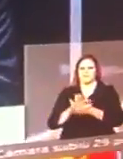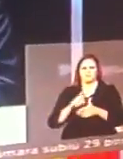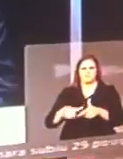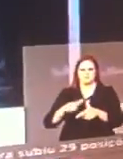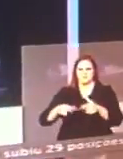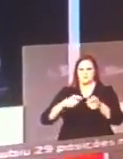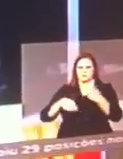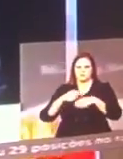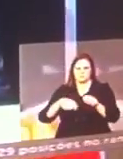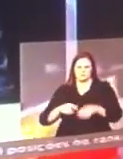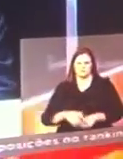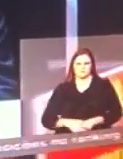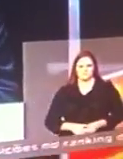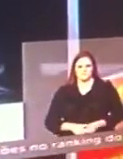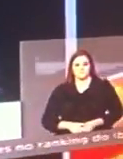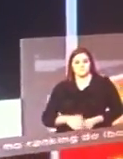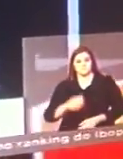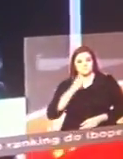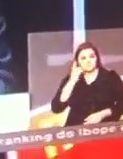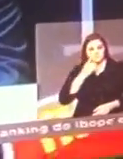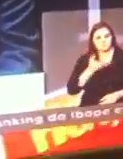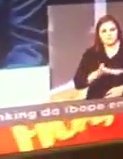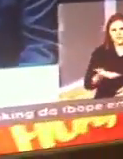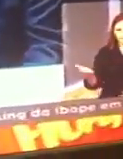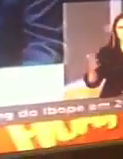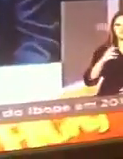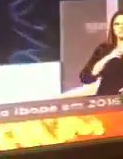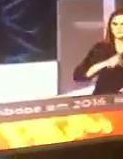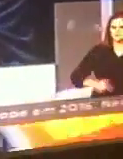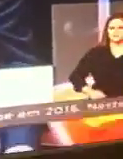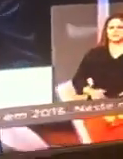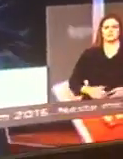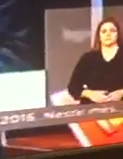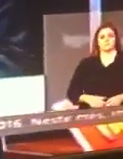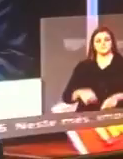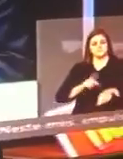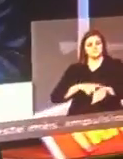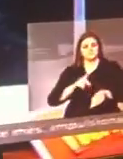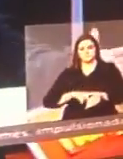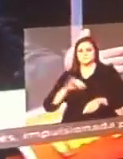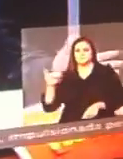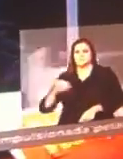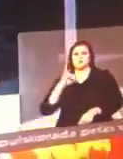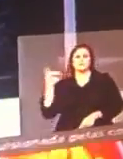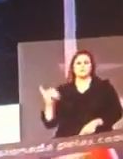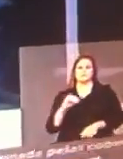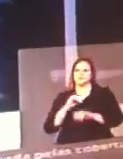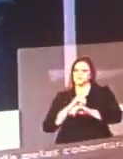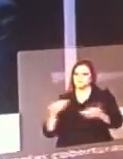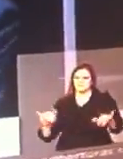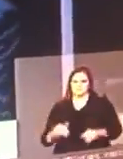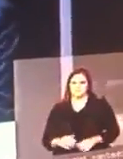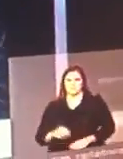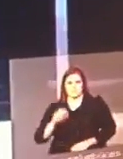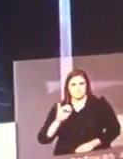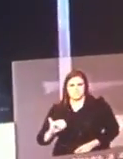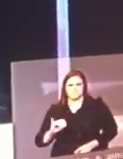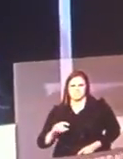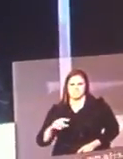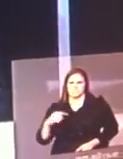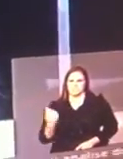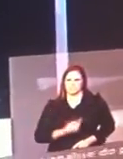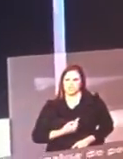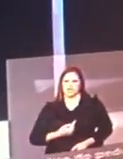senhor presidente, senhoras e senhores parlamentares, nesse momento importante dizer, ora, se nós temos compromisso